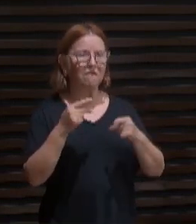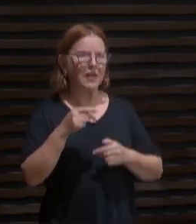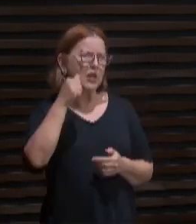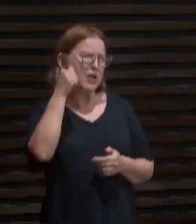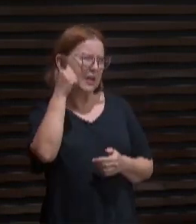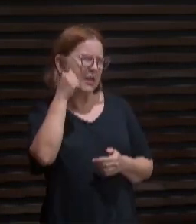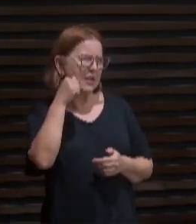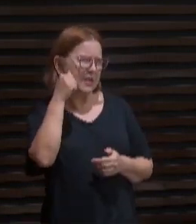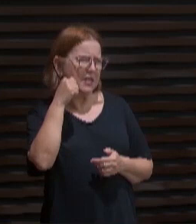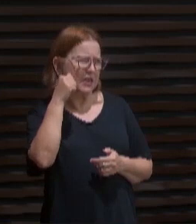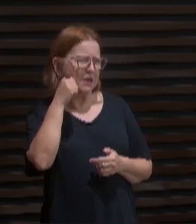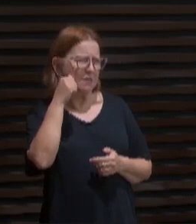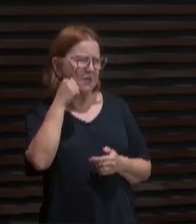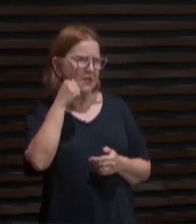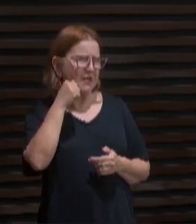Mulherzinhas